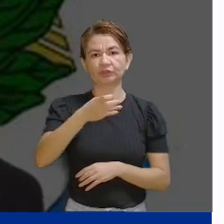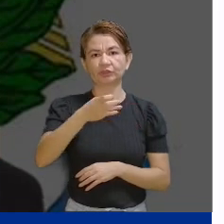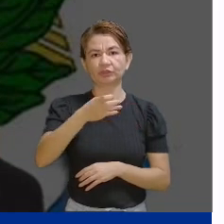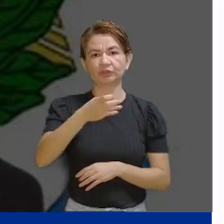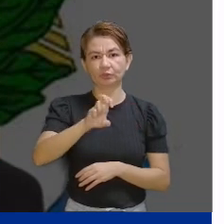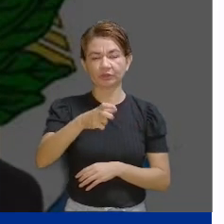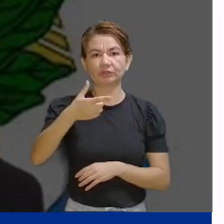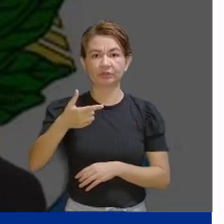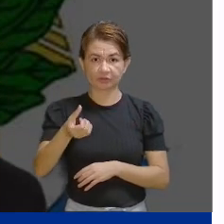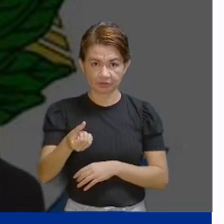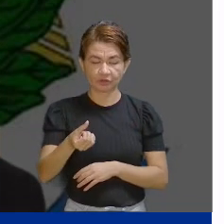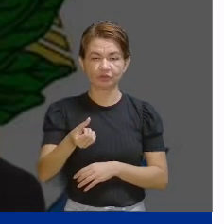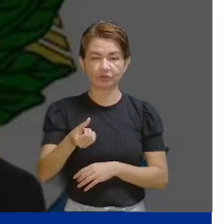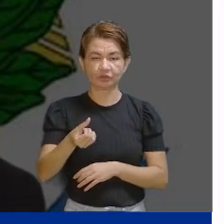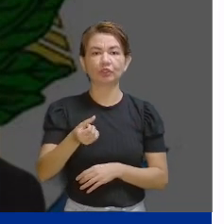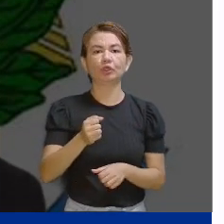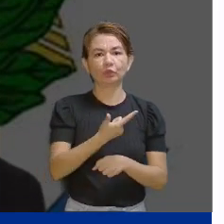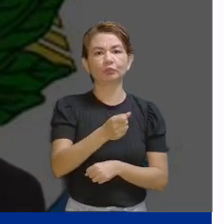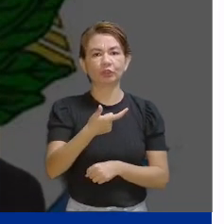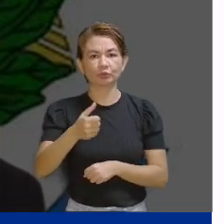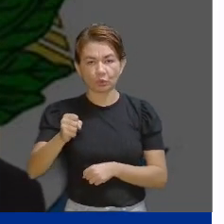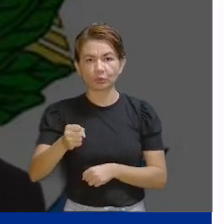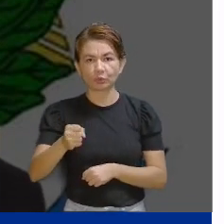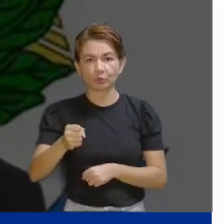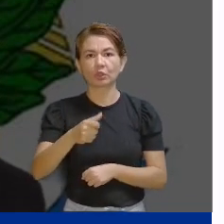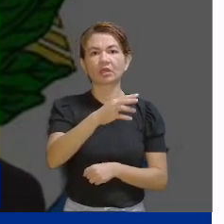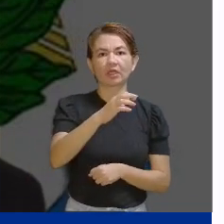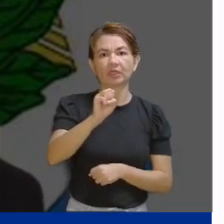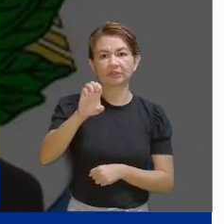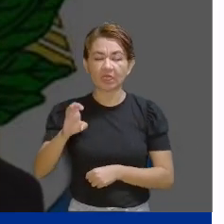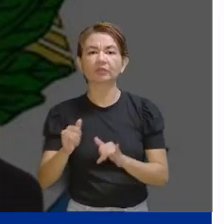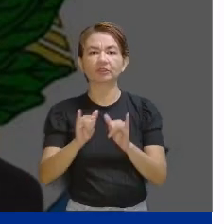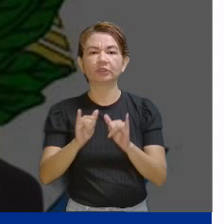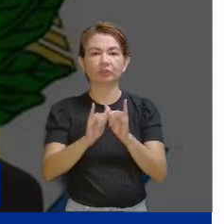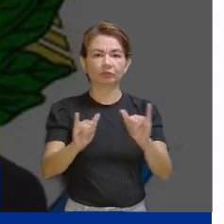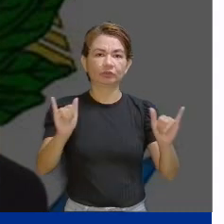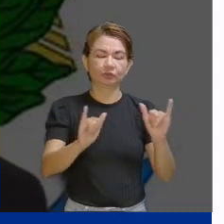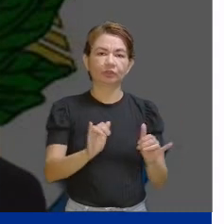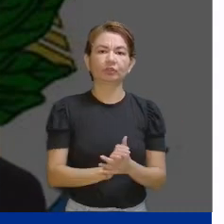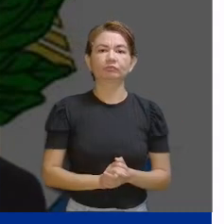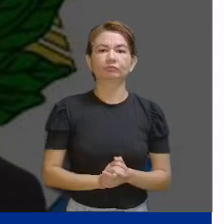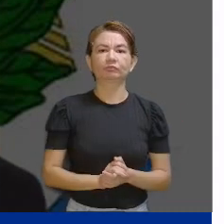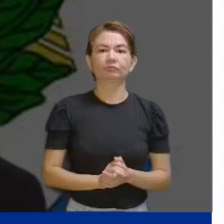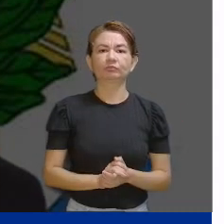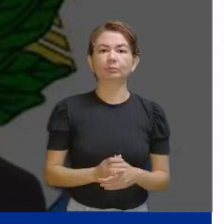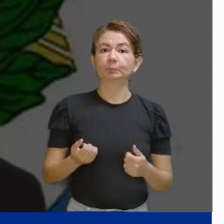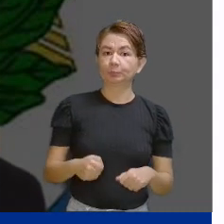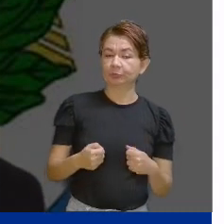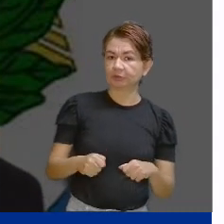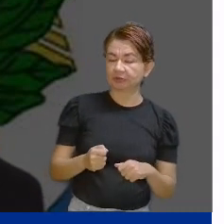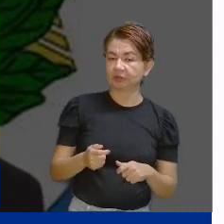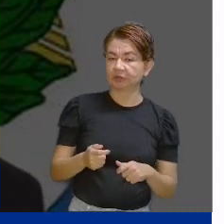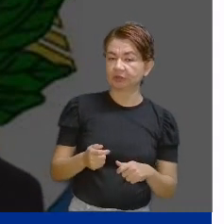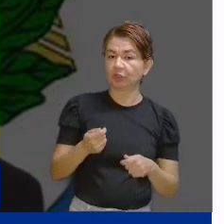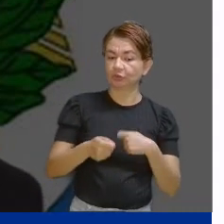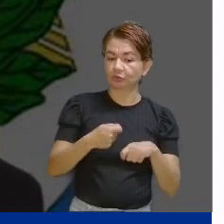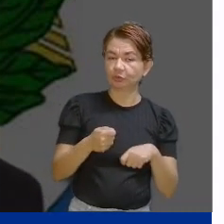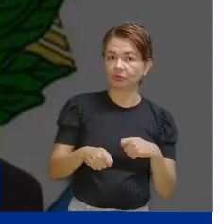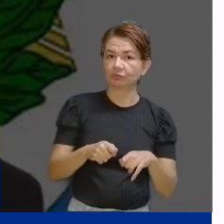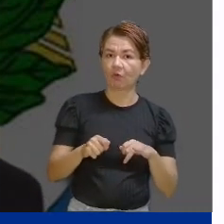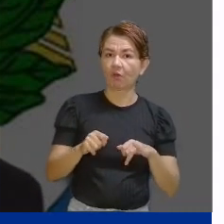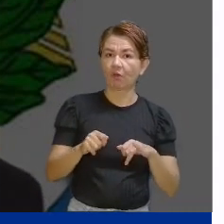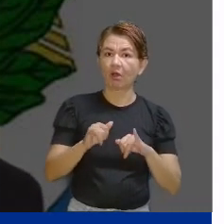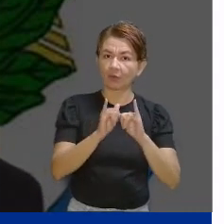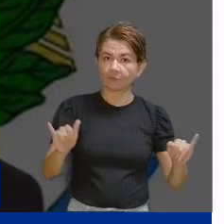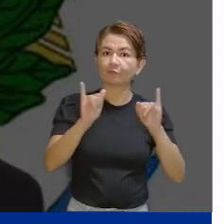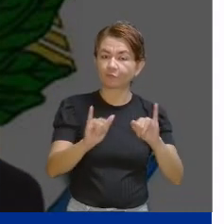060-045-0456 de 2018, em que o TSE decidiu que a publicidade institucional, desde que contenha caráter meramente